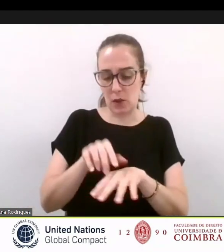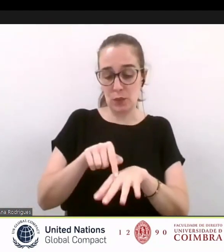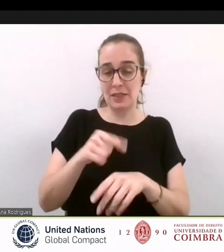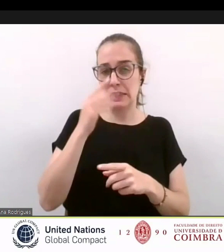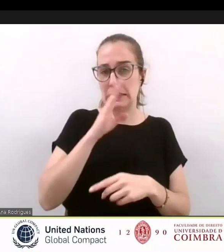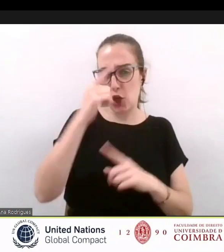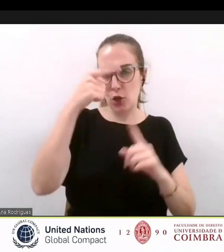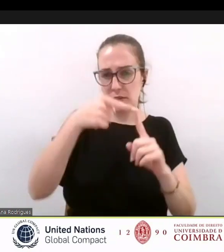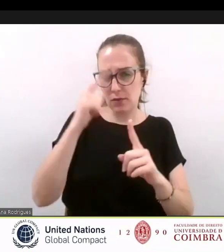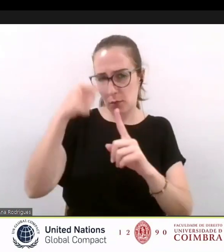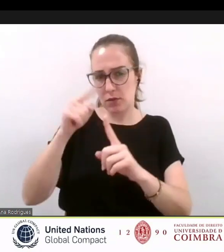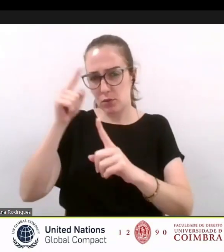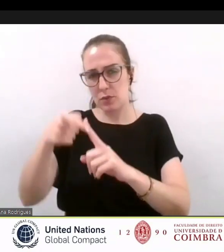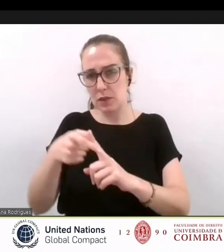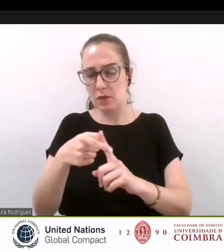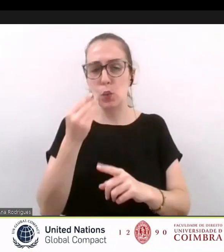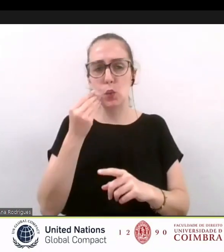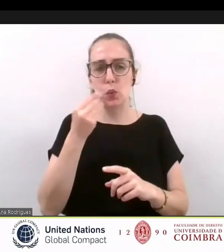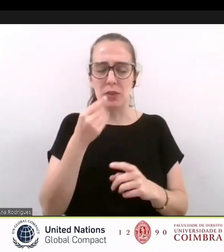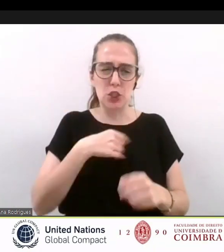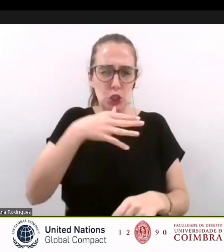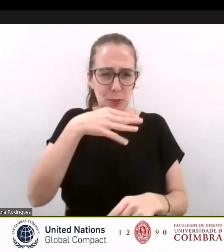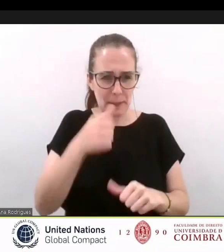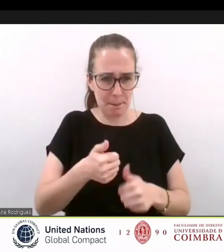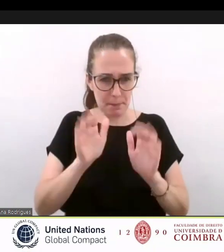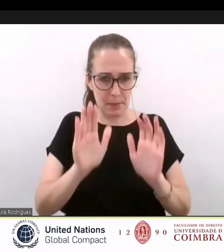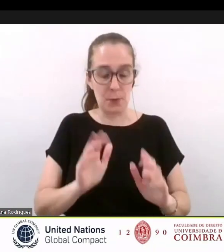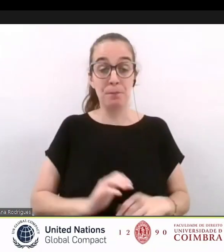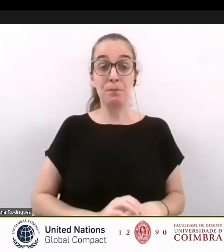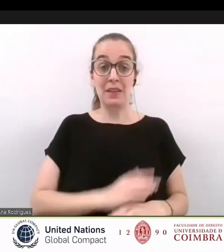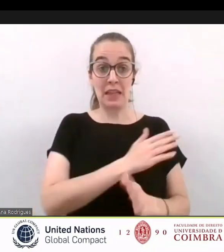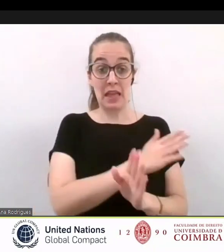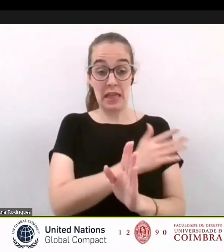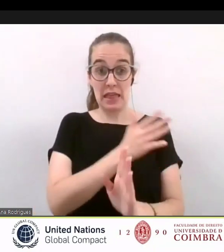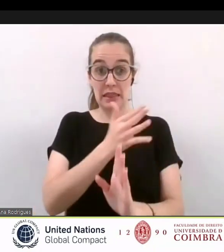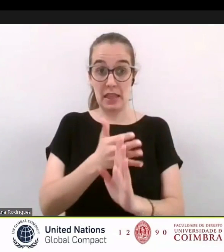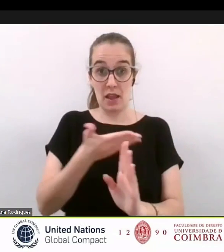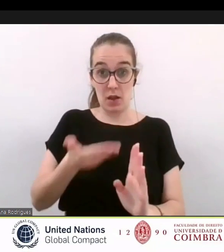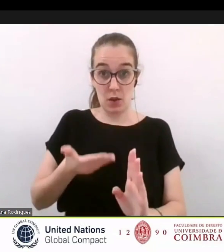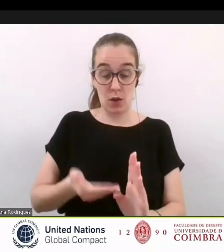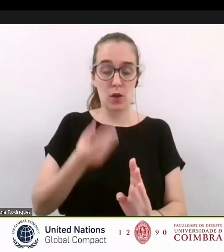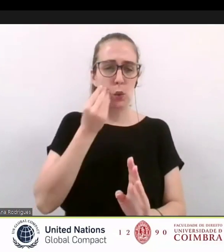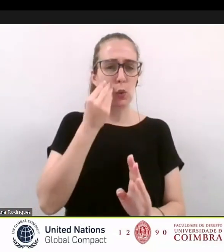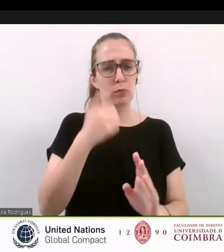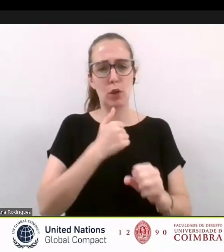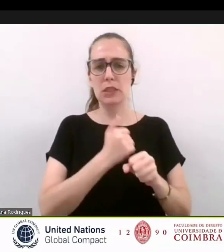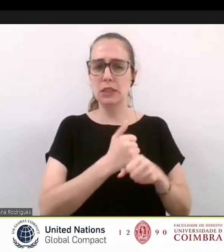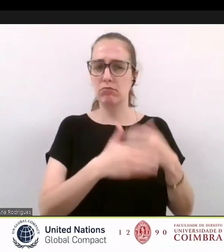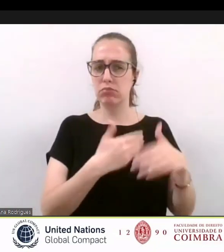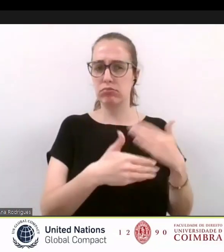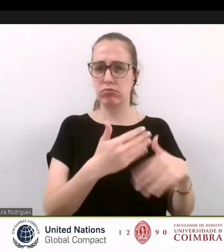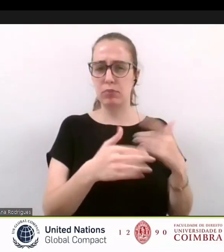na realização de todos os outros objetivos. Passo a explicar. Até aqui a abordagem tradicional das